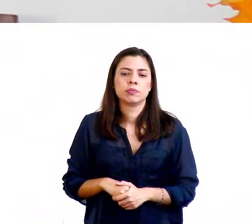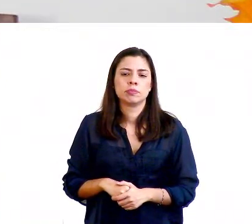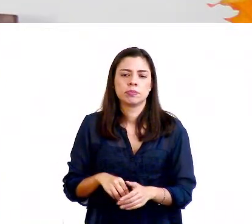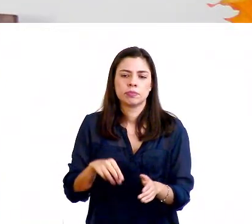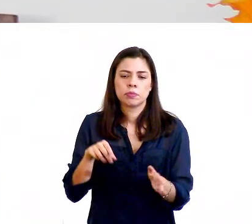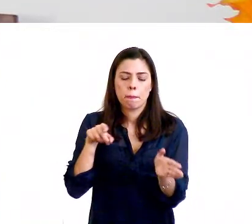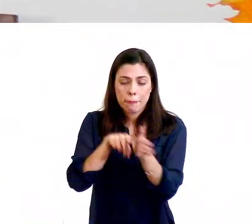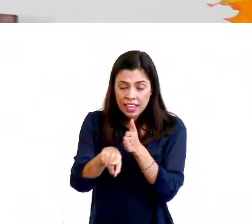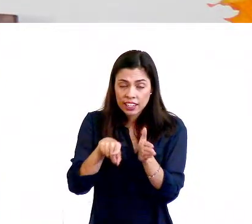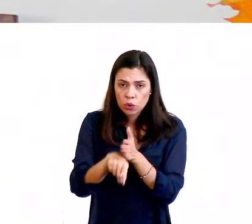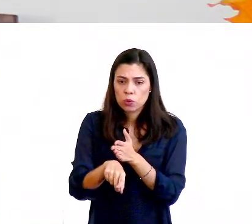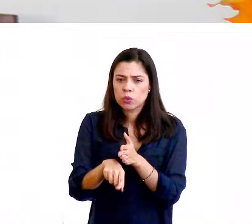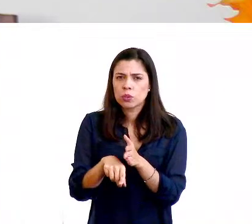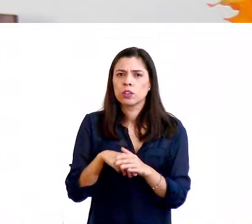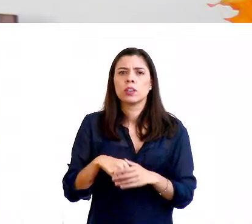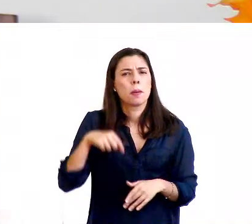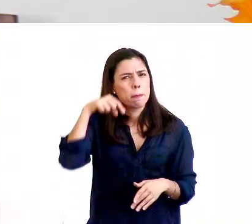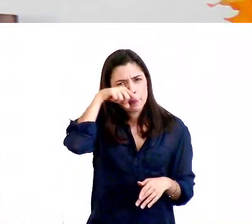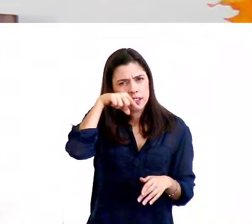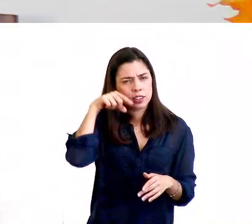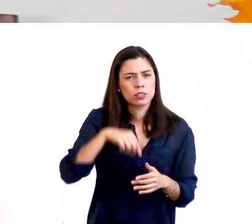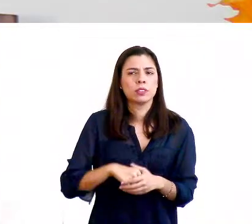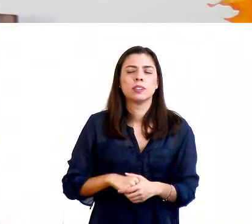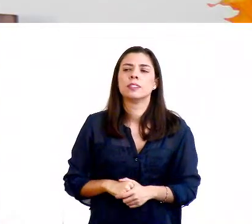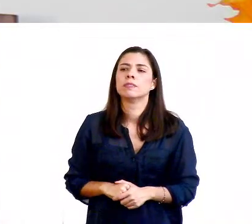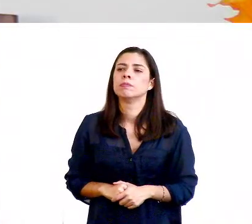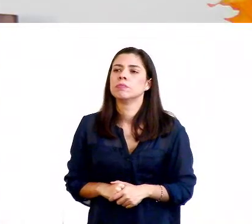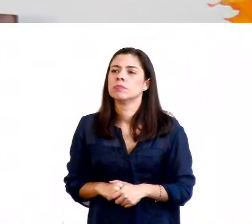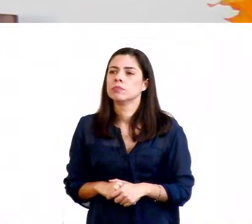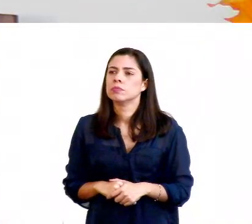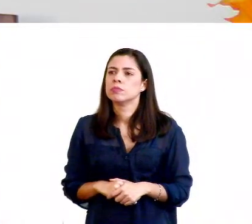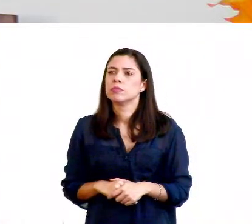certo, desvie o perigo e continue a sua jornada